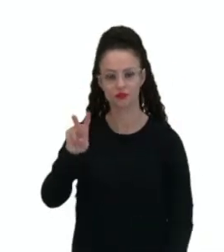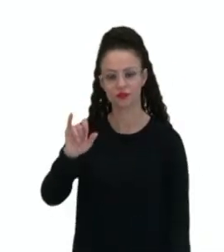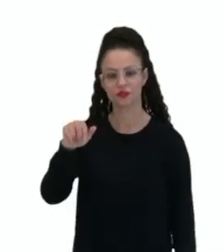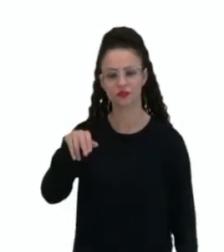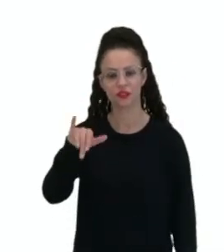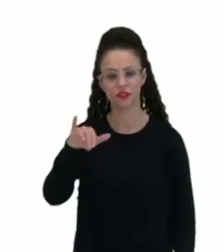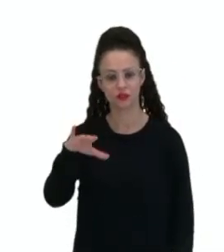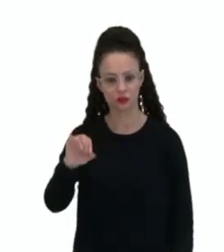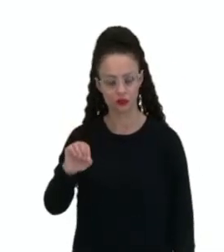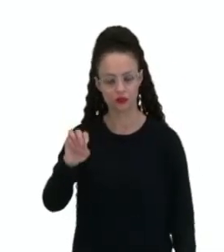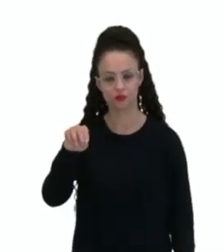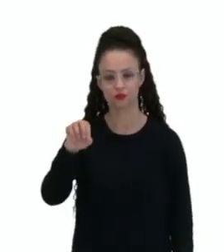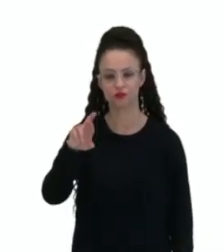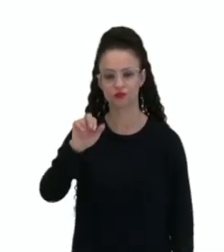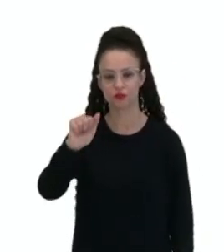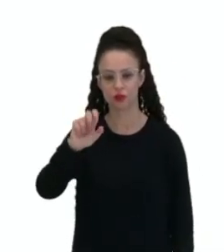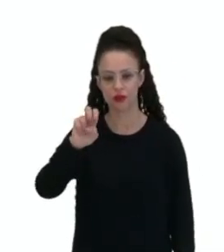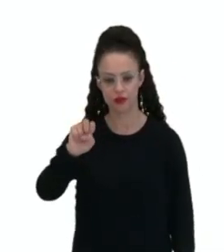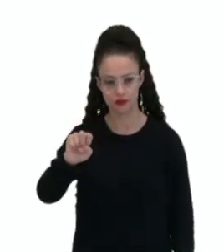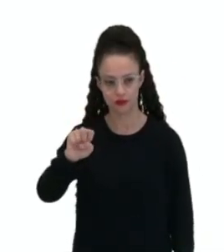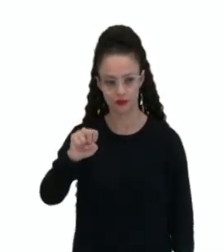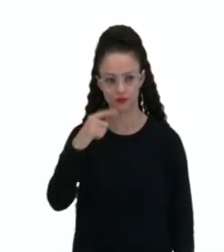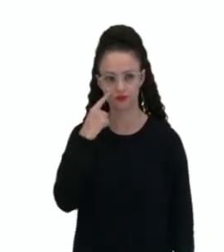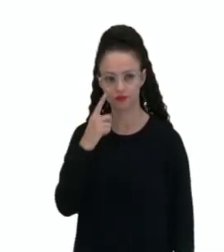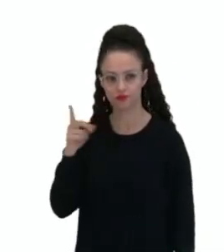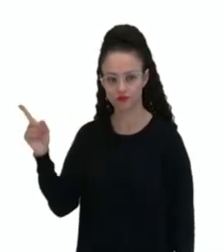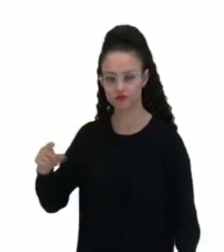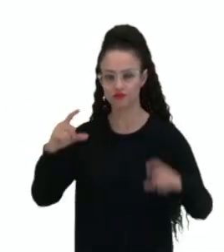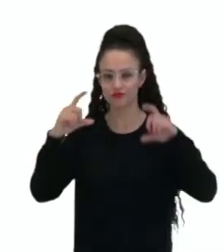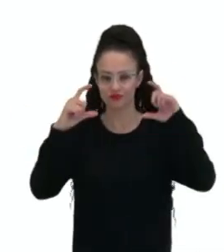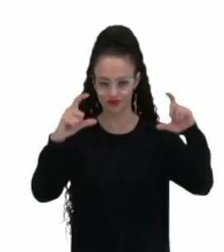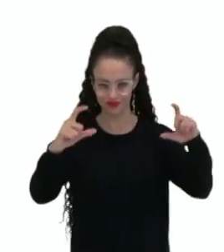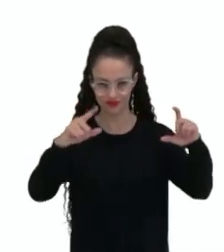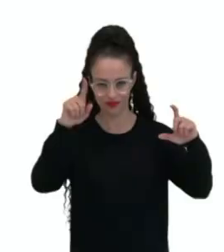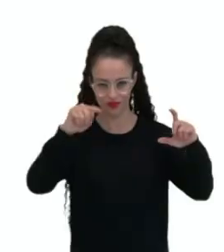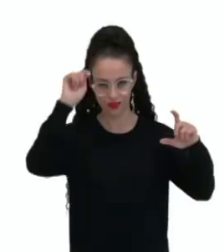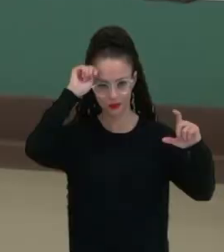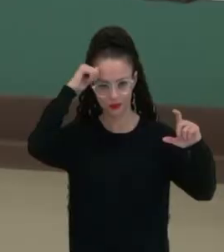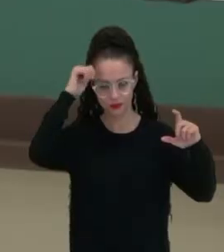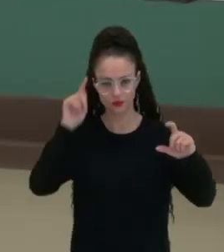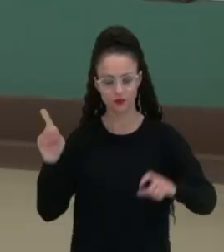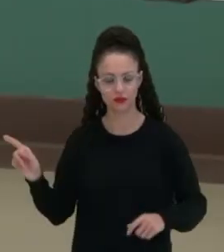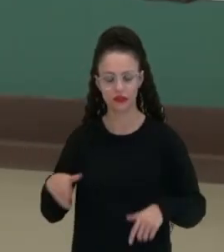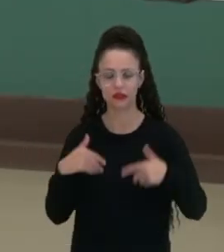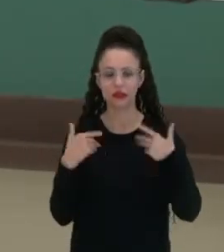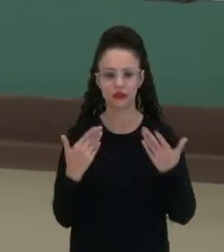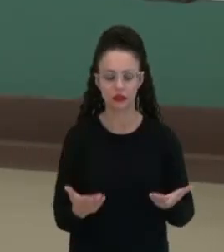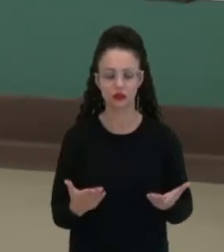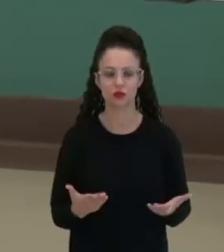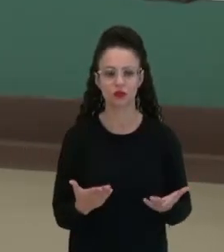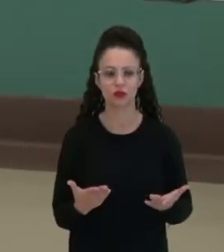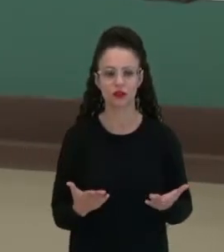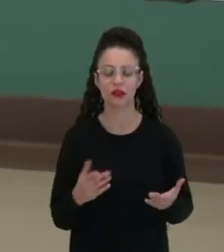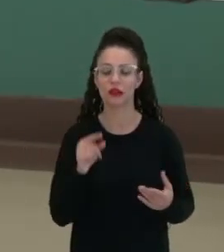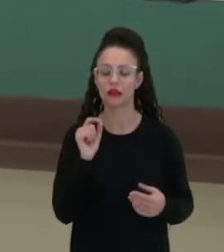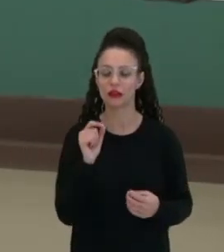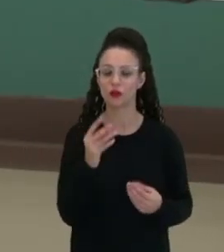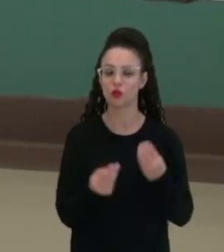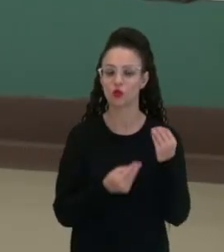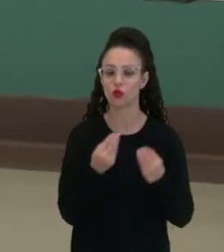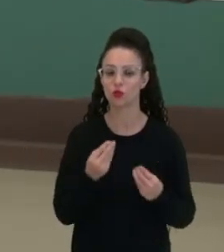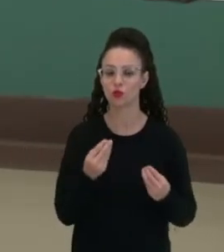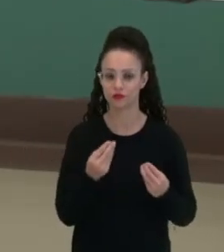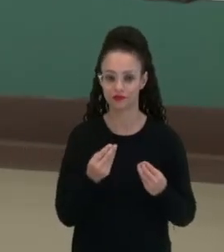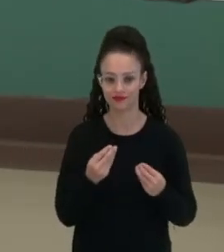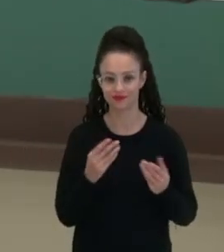felizes daqueles que tiveram a oportunidade de encontrar o amor e de reproduzir. E aí ele sustenta, através